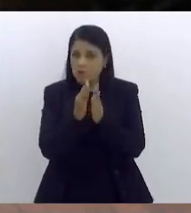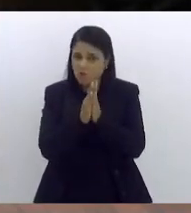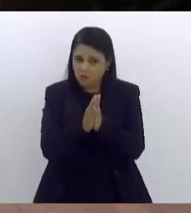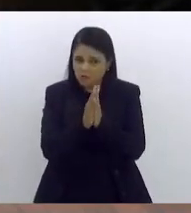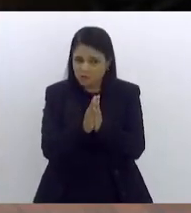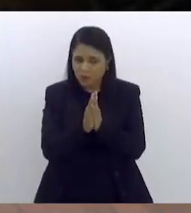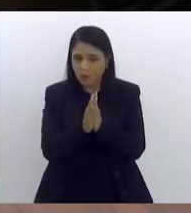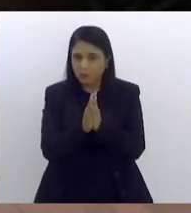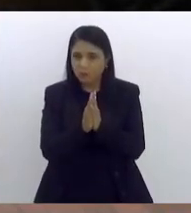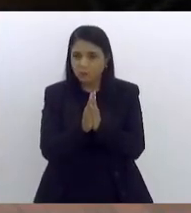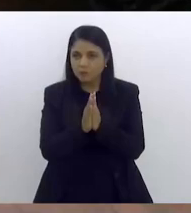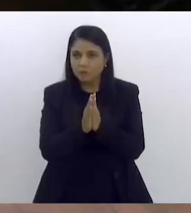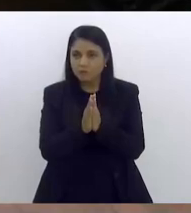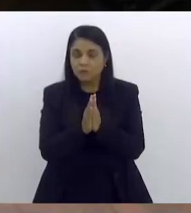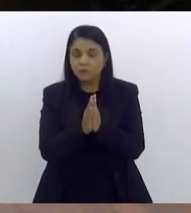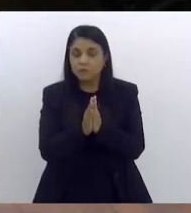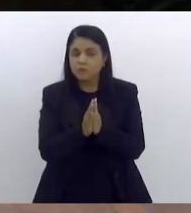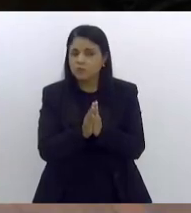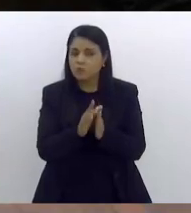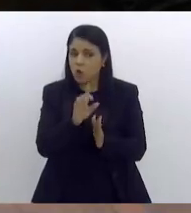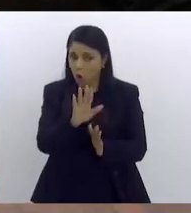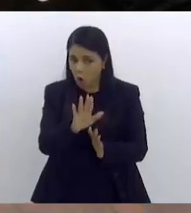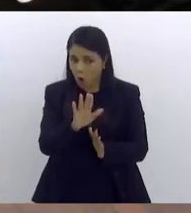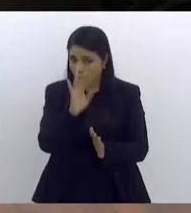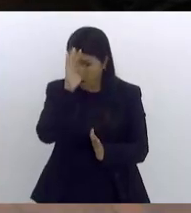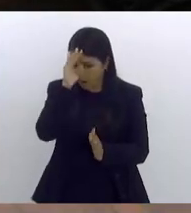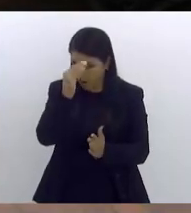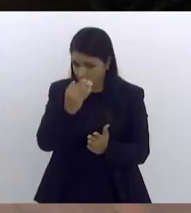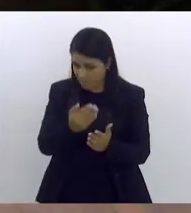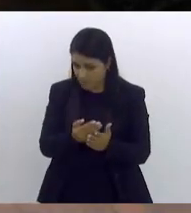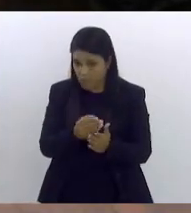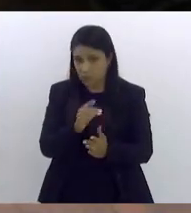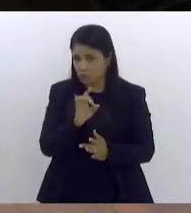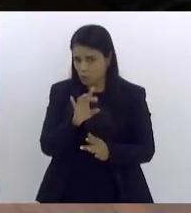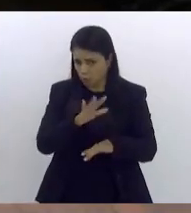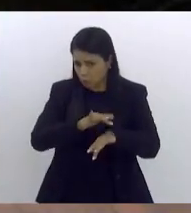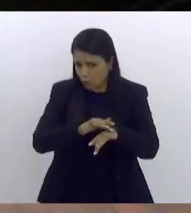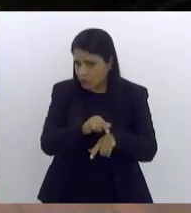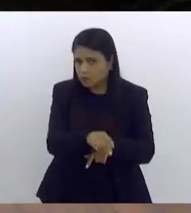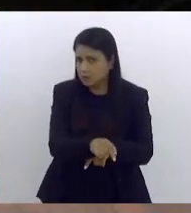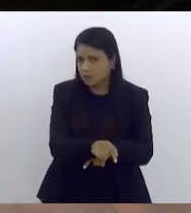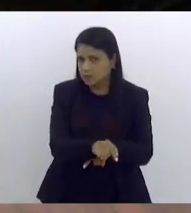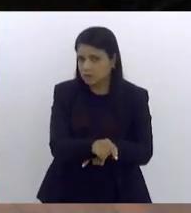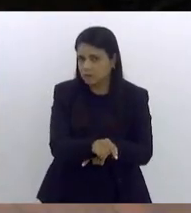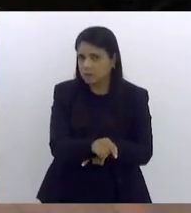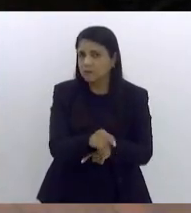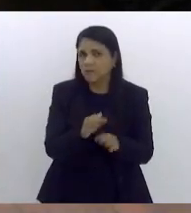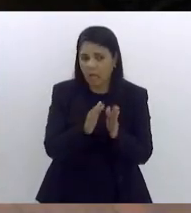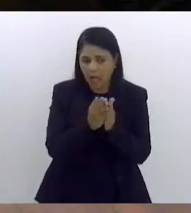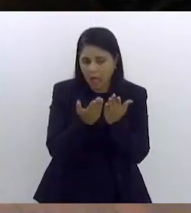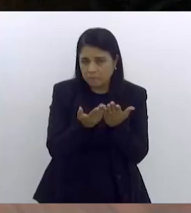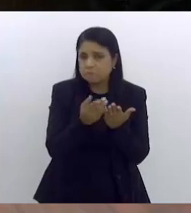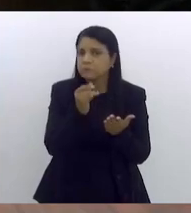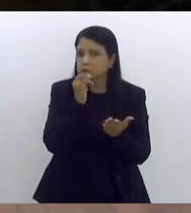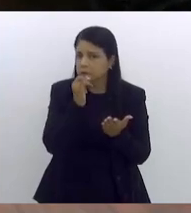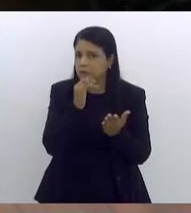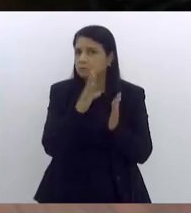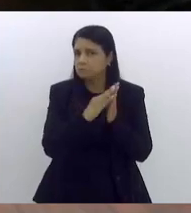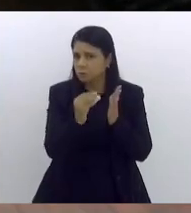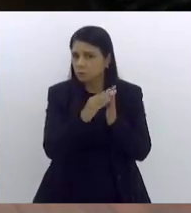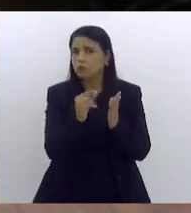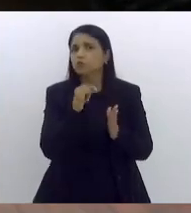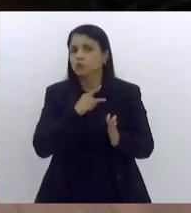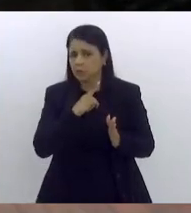E outra coisa, não basta a fé do doente, não, que a Bíblia está cheia de exemplo que